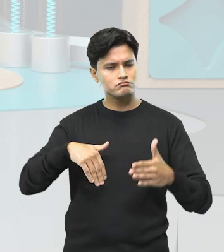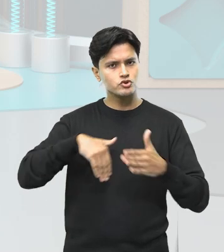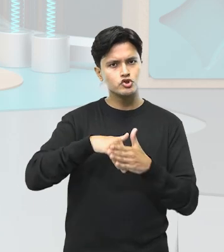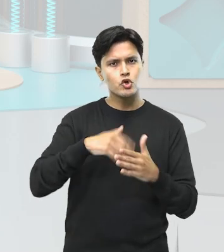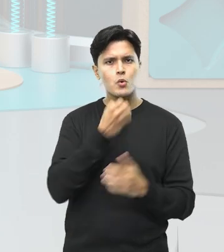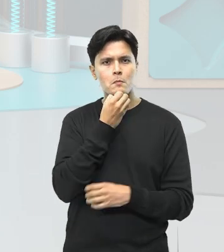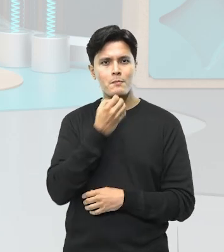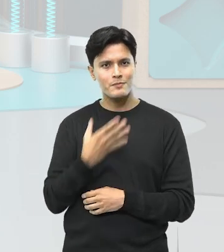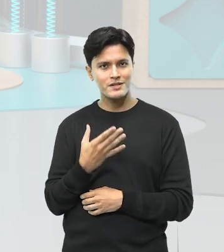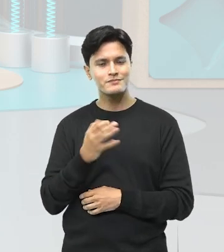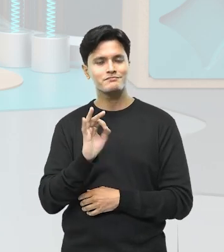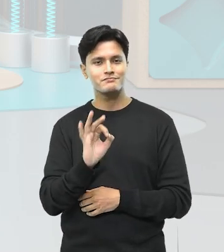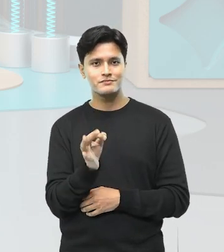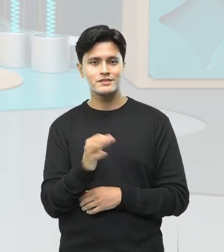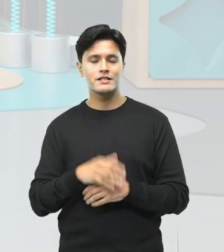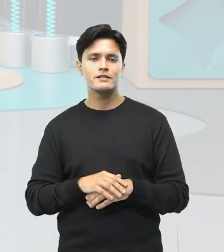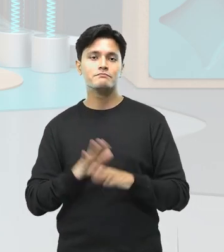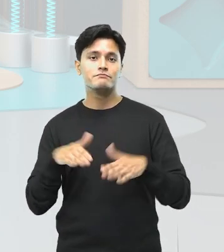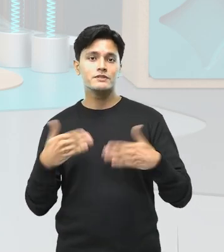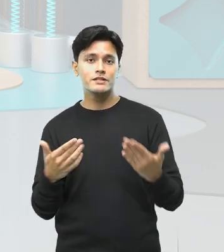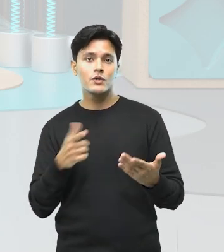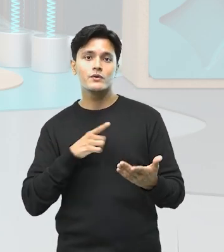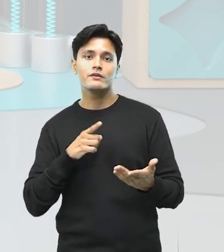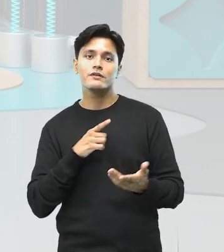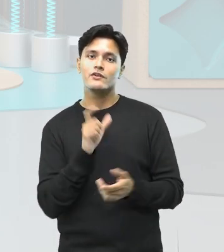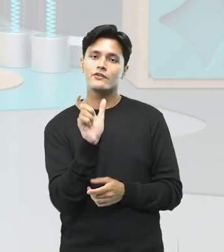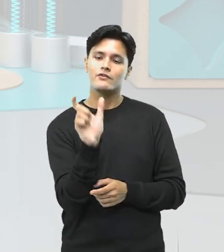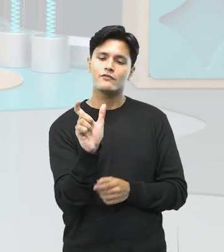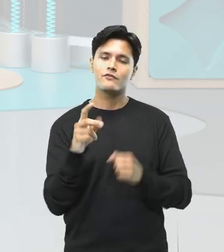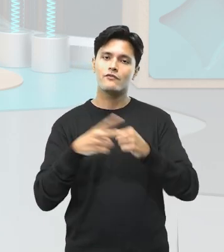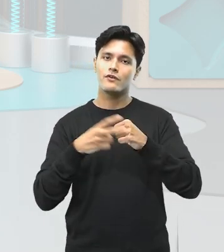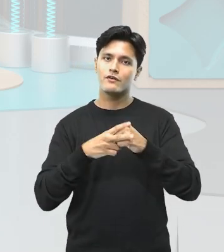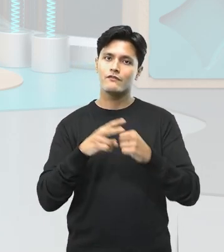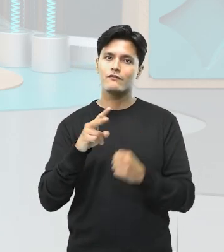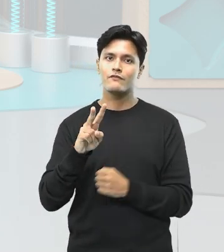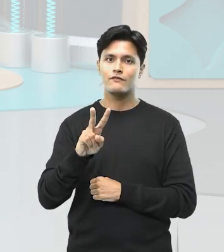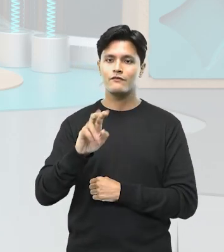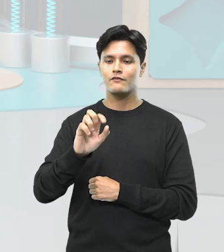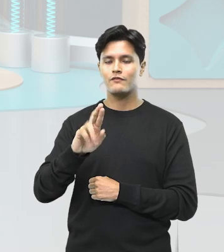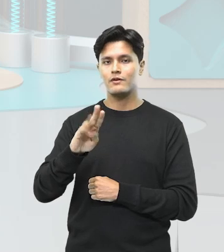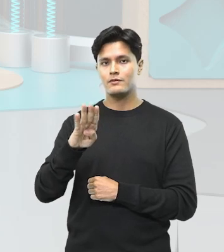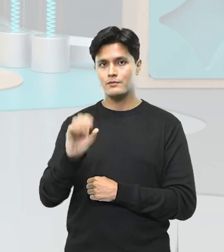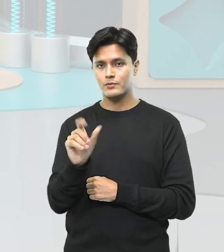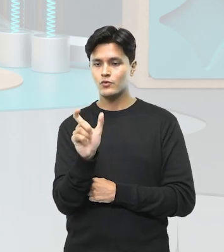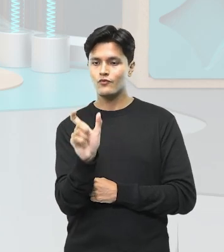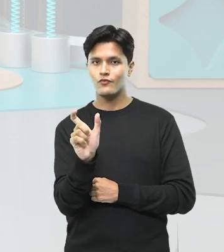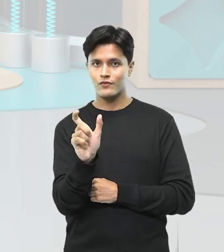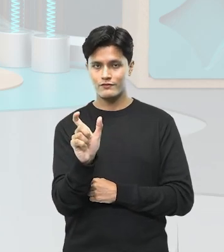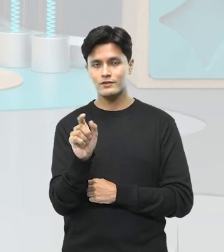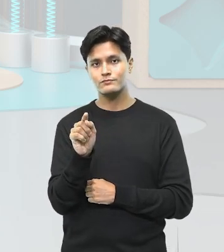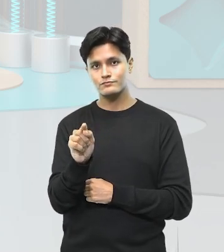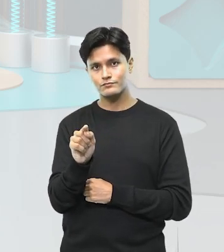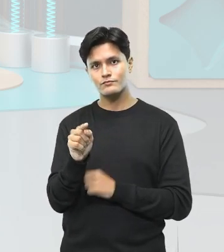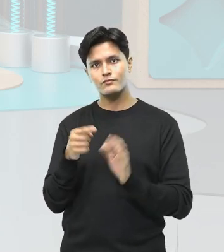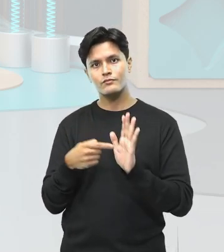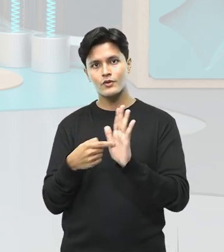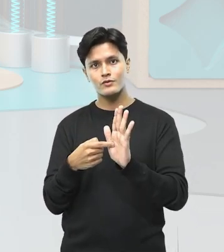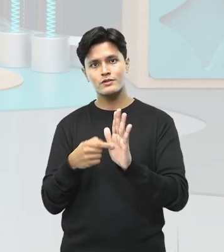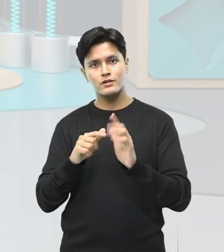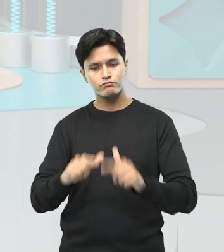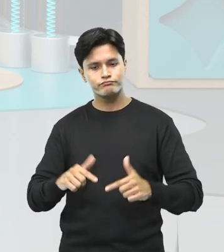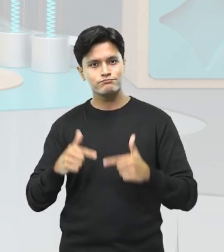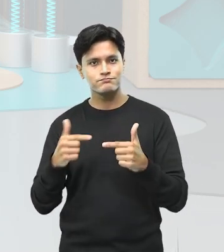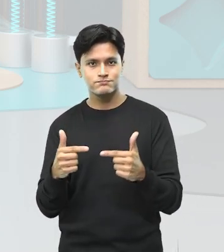né? Então, temos aí um verbo indicando ação. Temos a palavra bem, né?